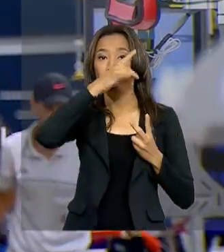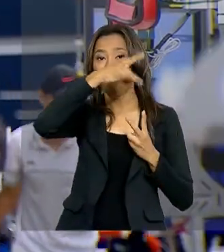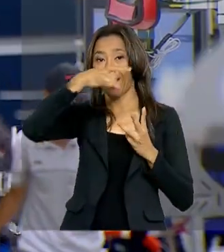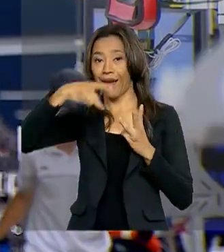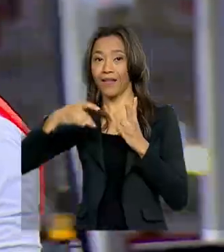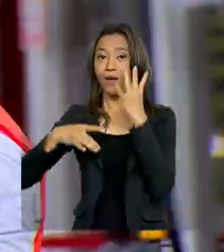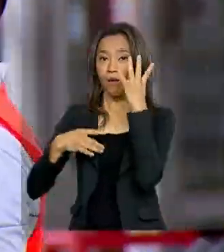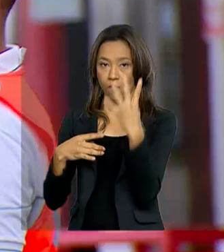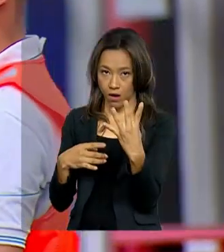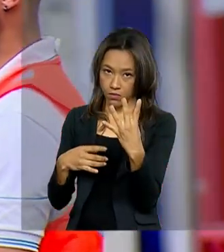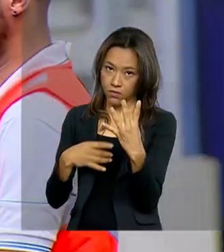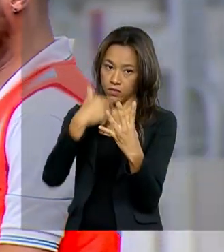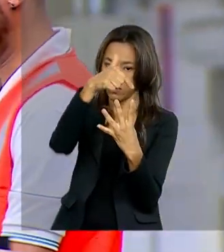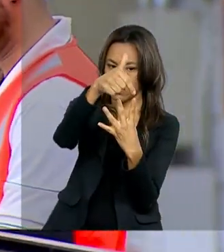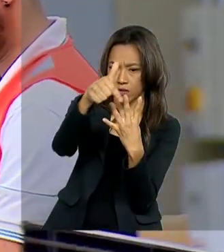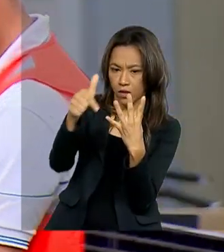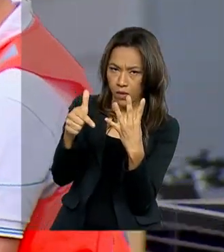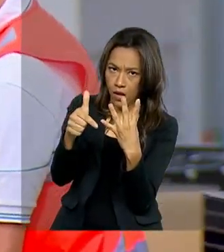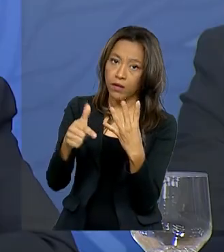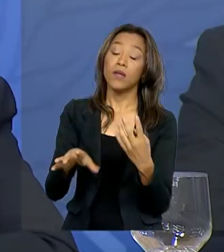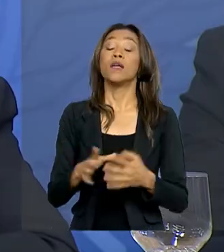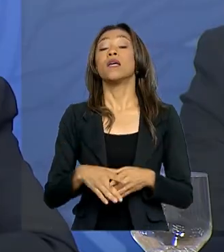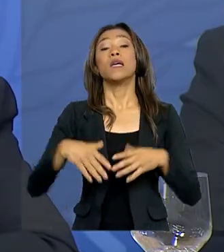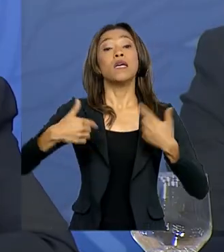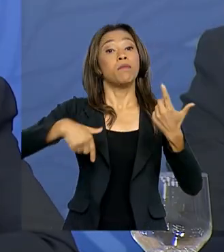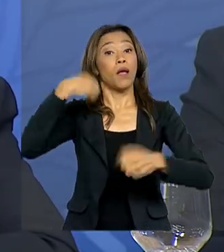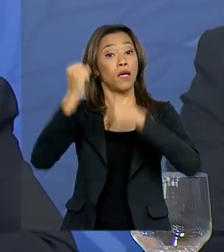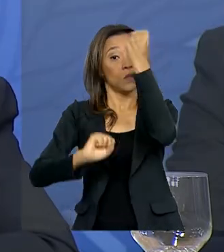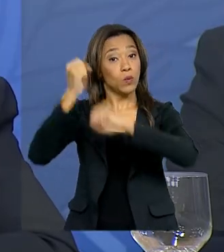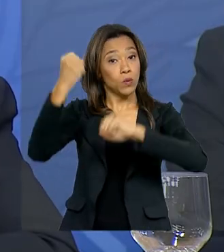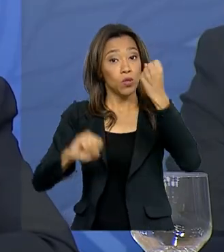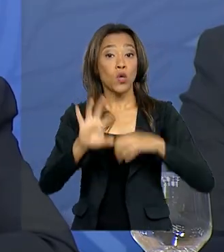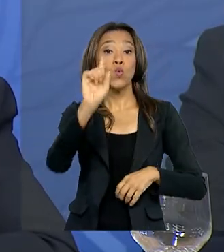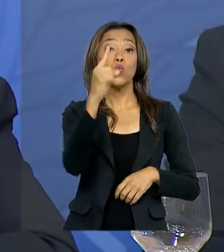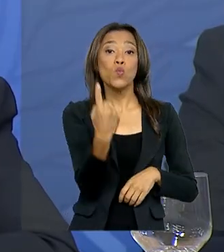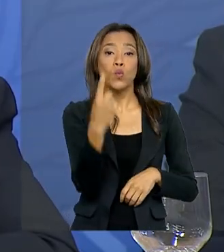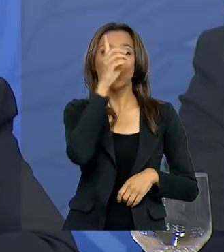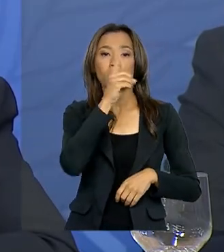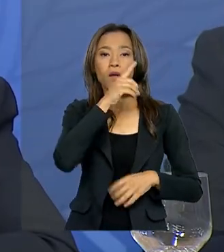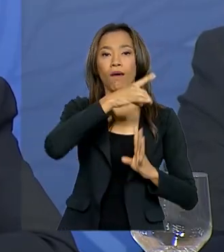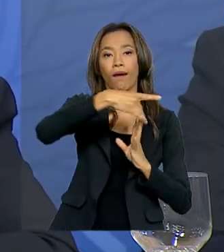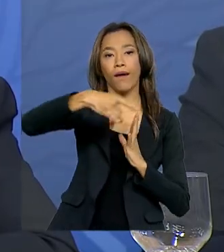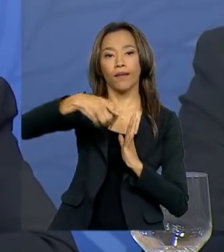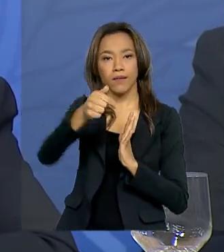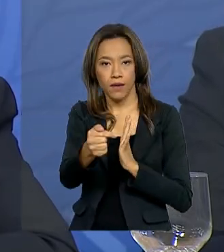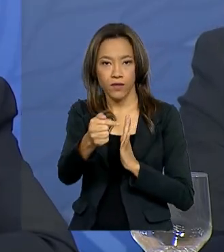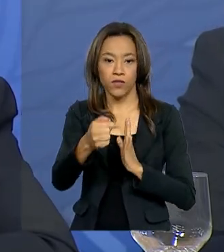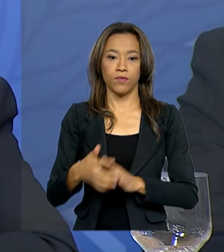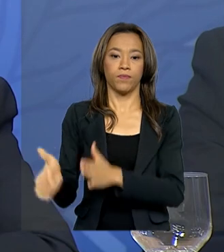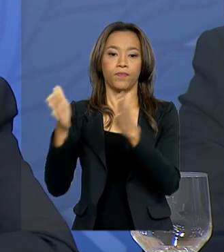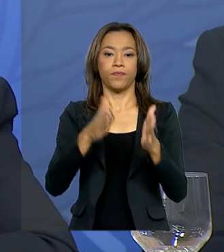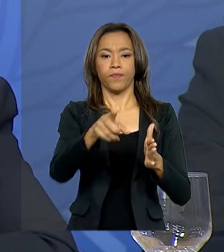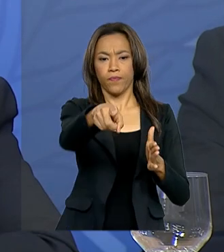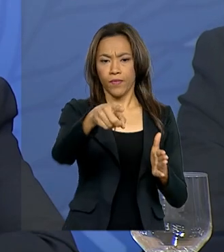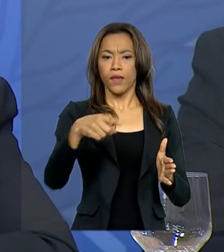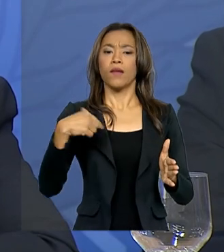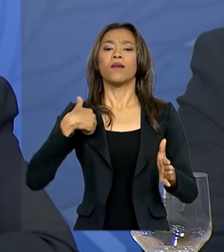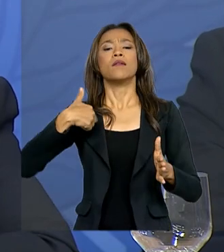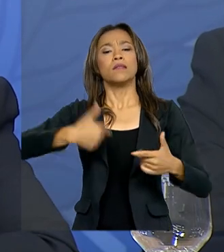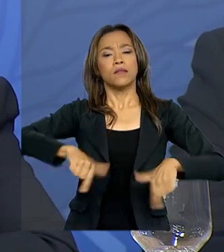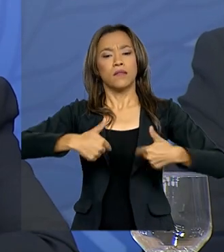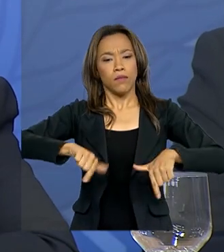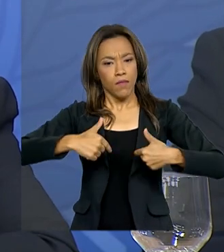a indústria, um domingo a cada sete. Nós não estamos atingindo a Constituição porque um dia de trabalho semanal remunerado